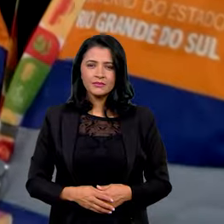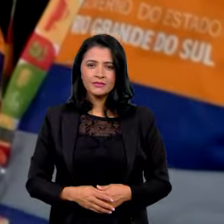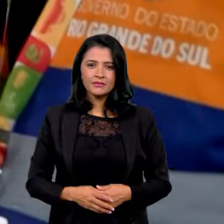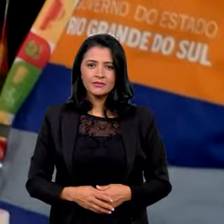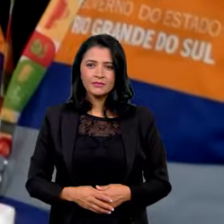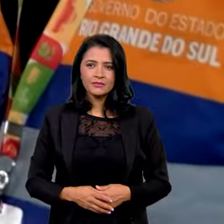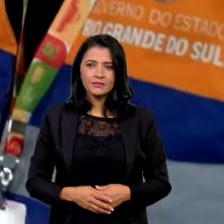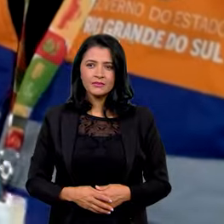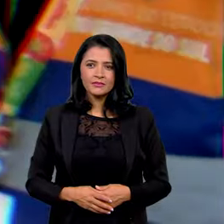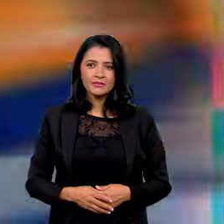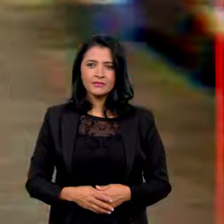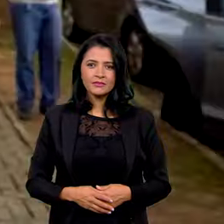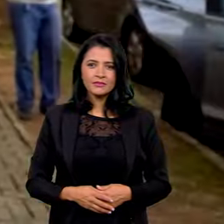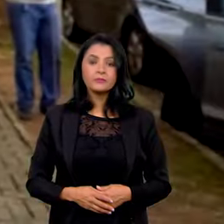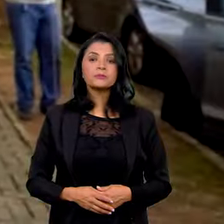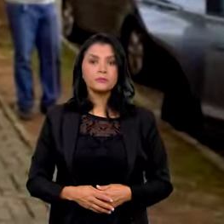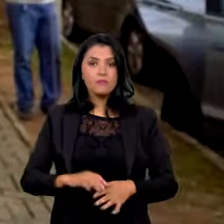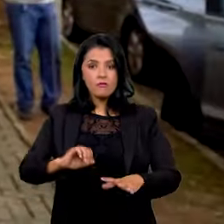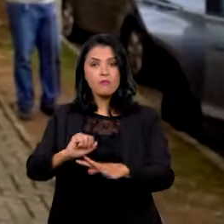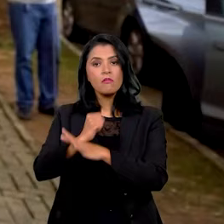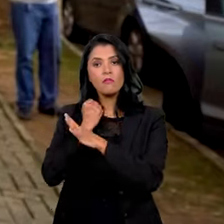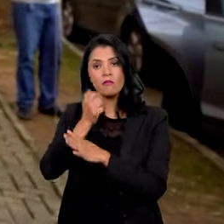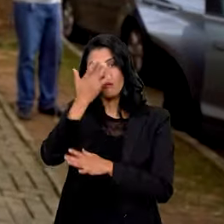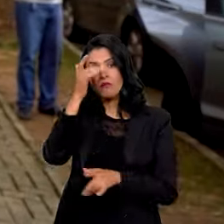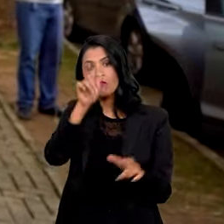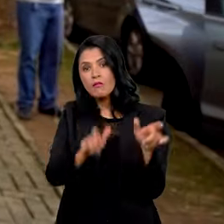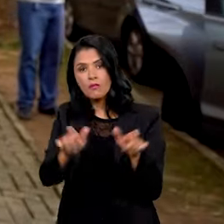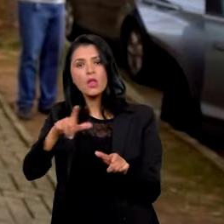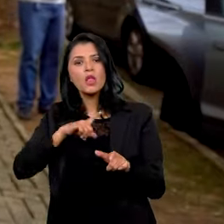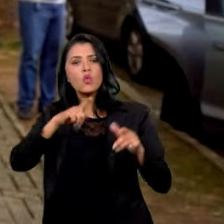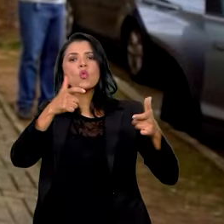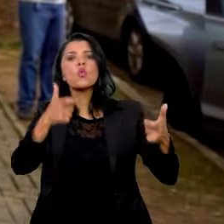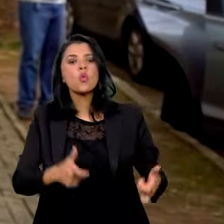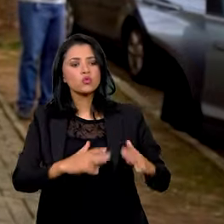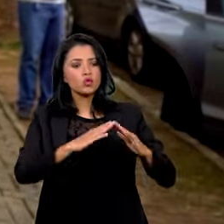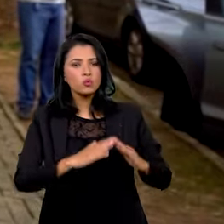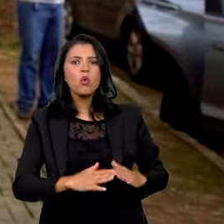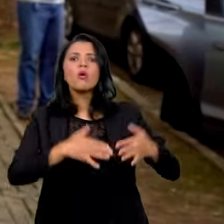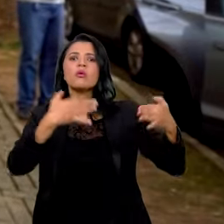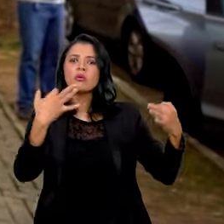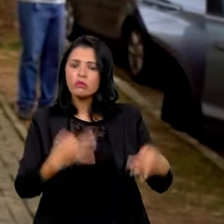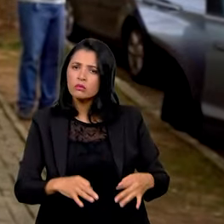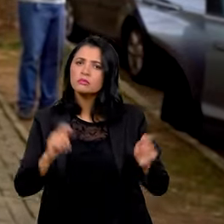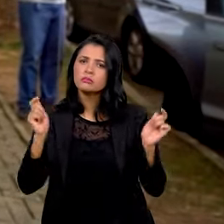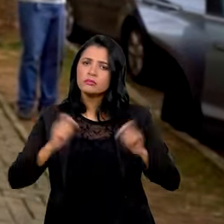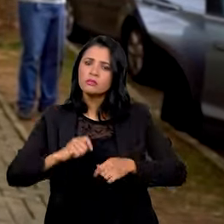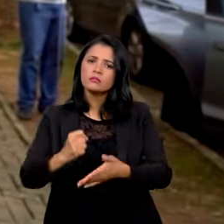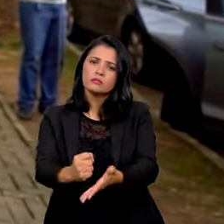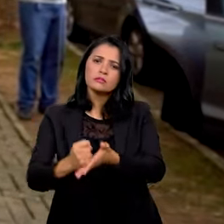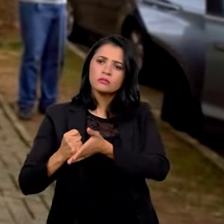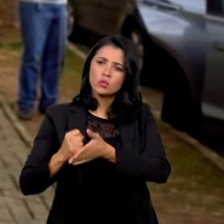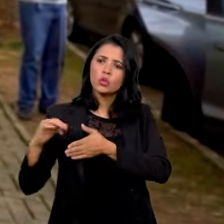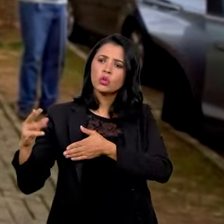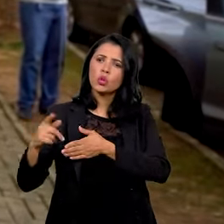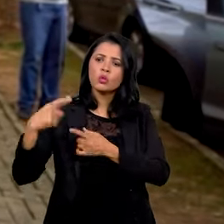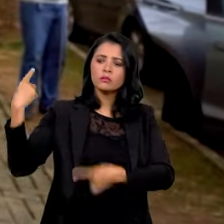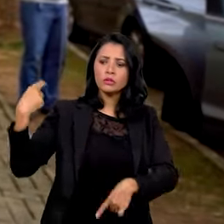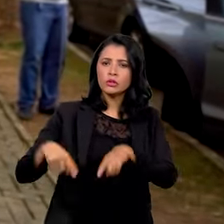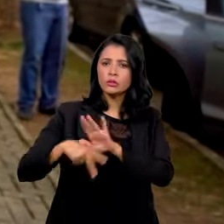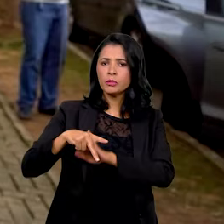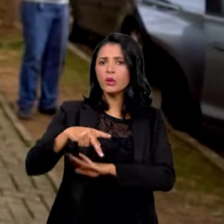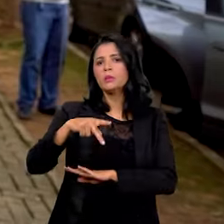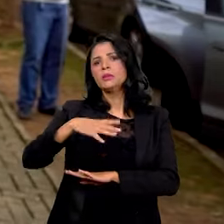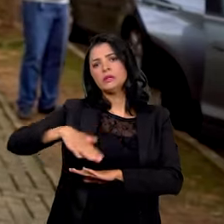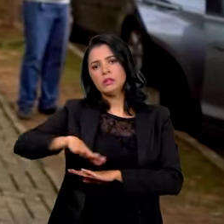voluntários é garantir que essas pessoas tenham onde morar com dignidade e que possam contar com todas as políticas